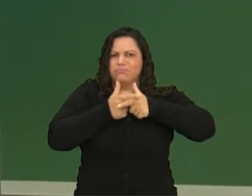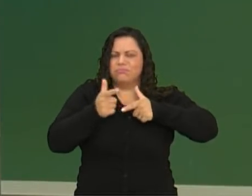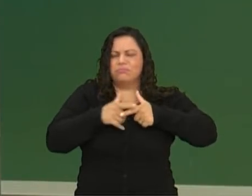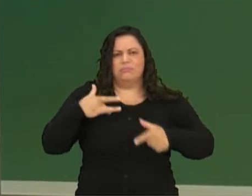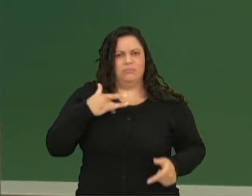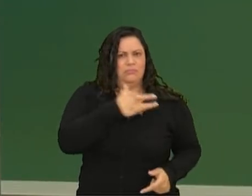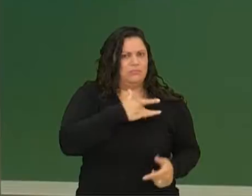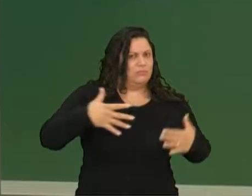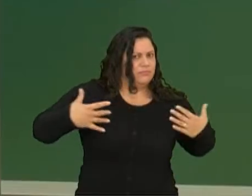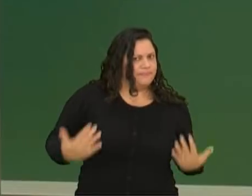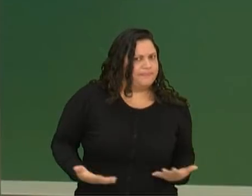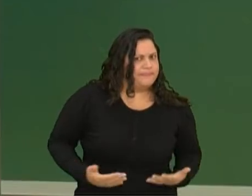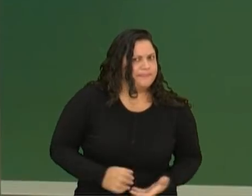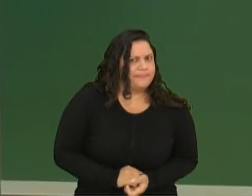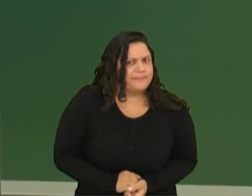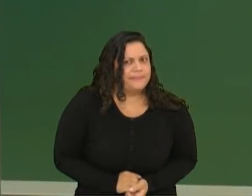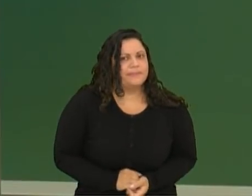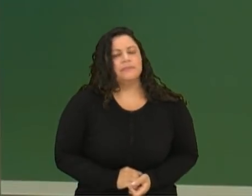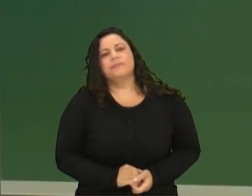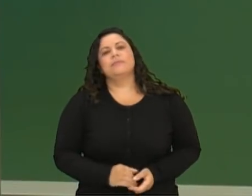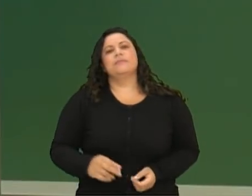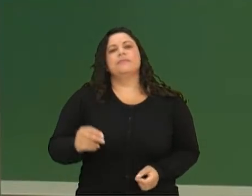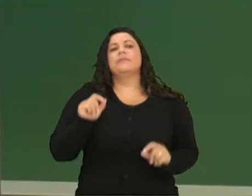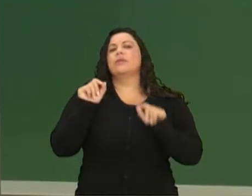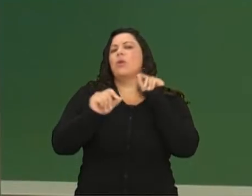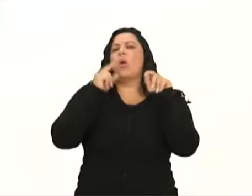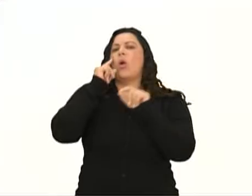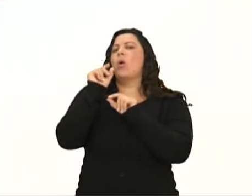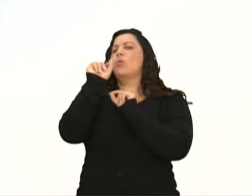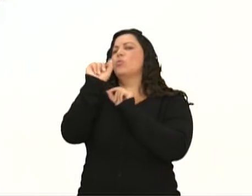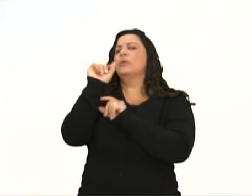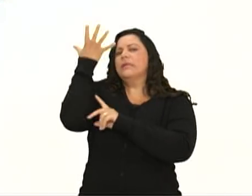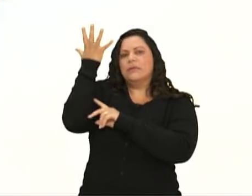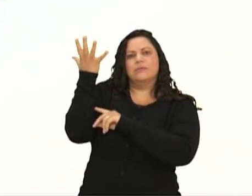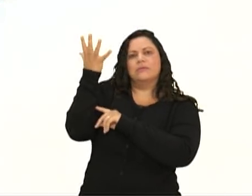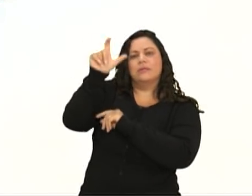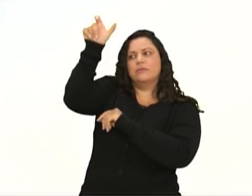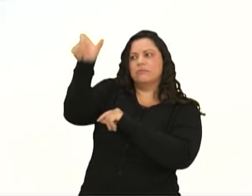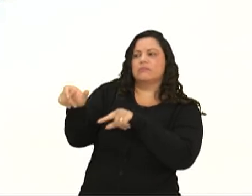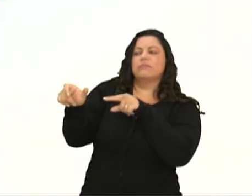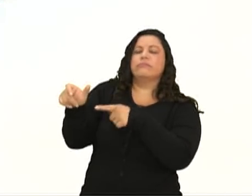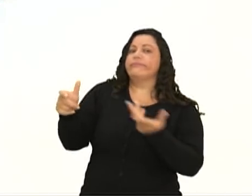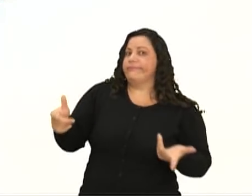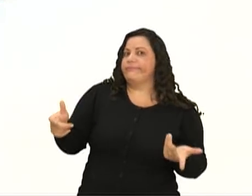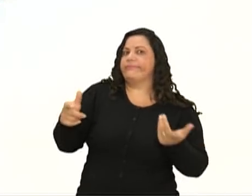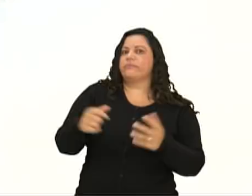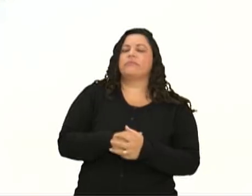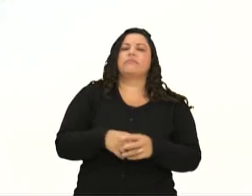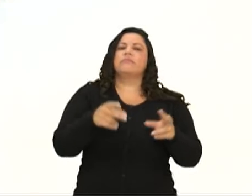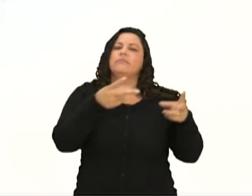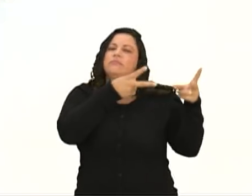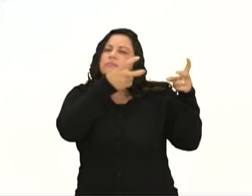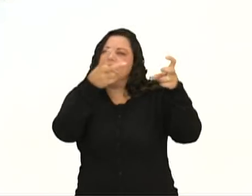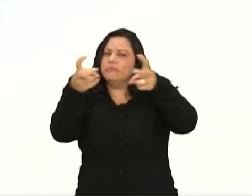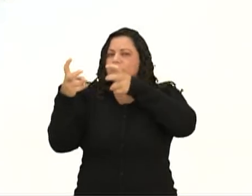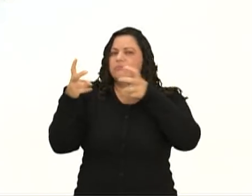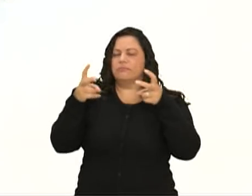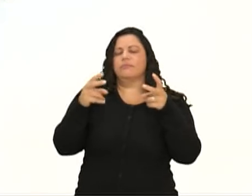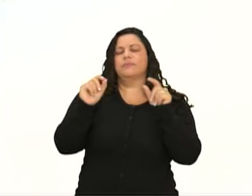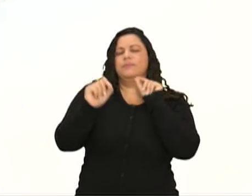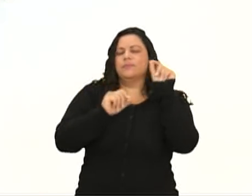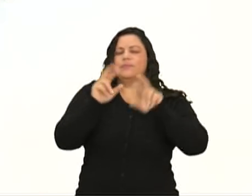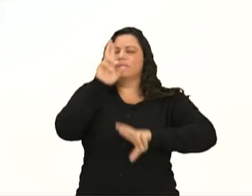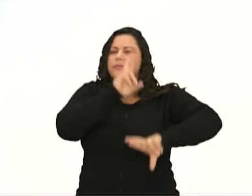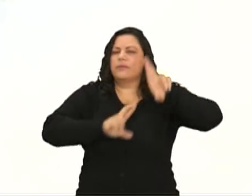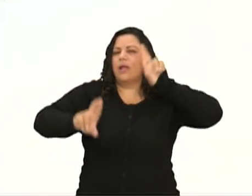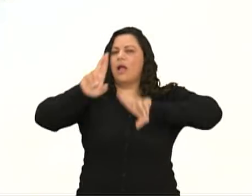saúde? Olha só o que acontece com essa pessoa. Aqui é uma análise do sangue de uma pessoa que se alimenta